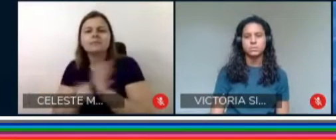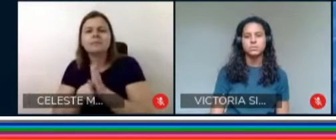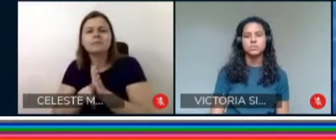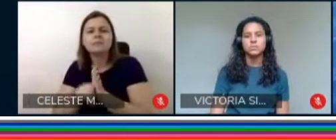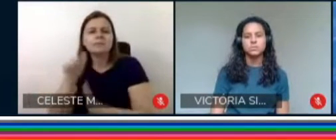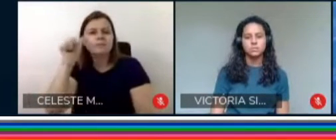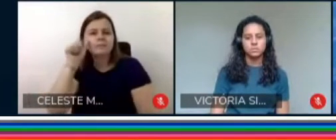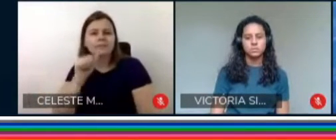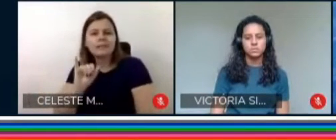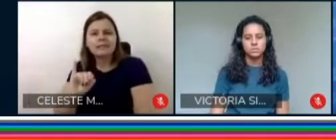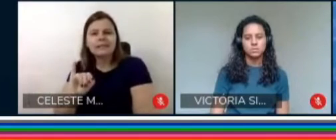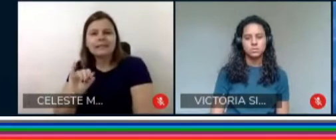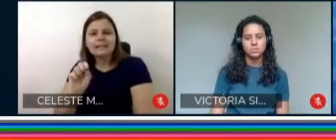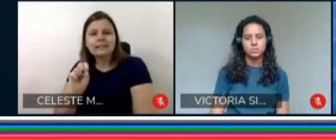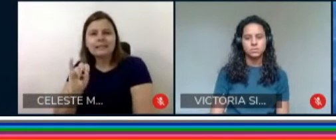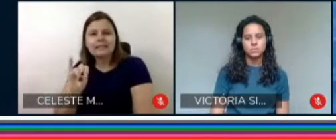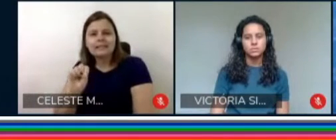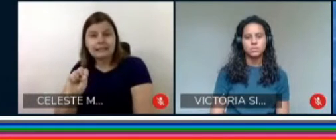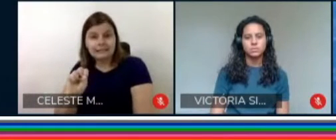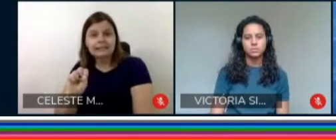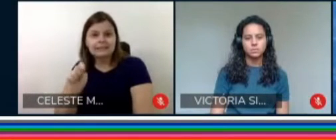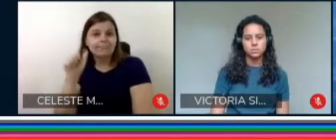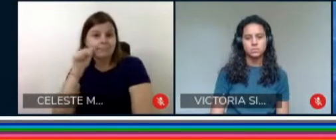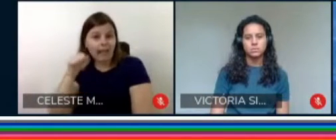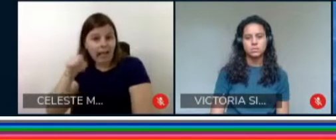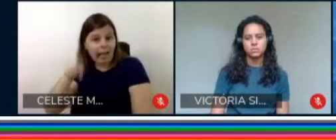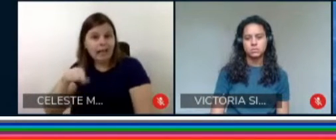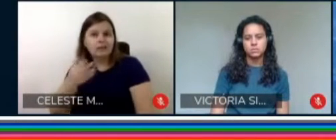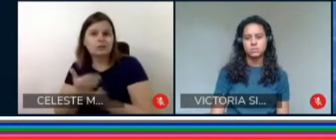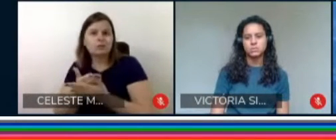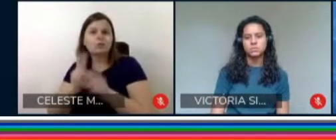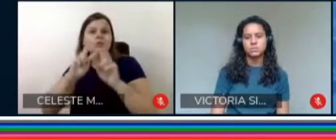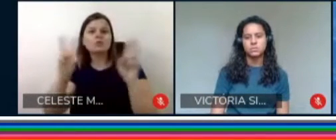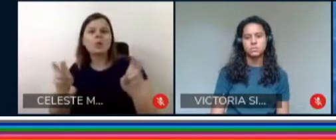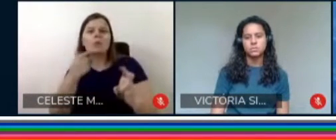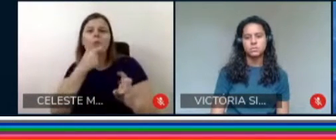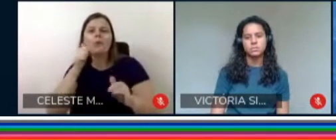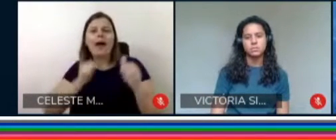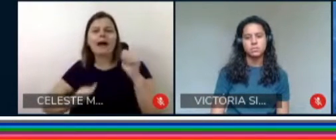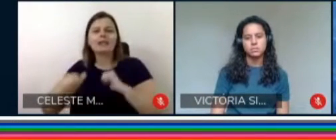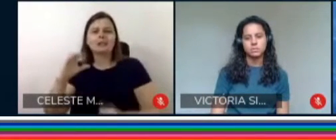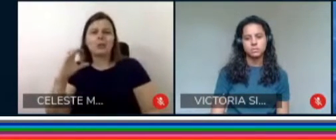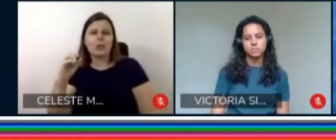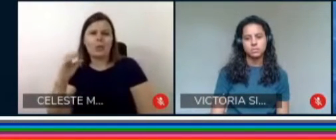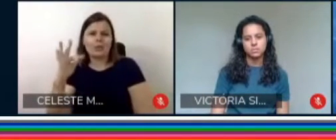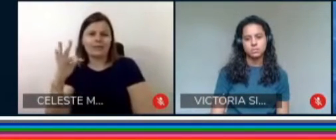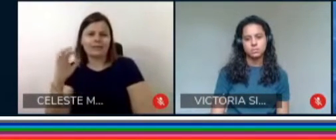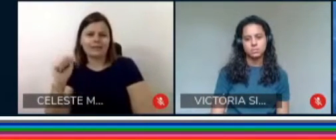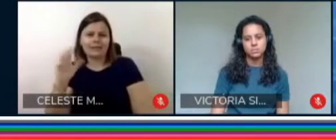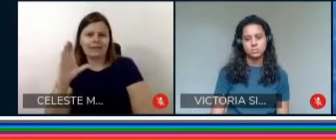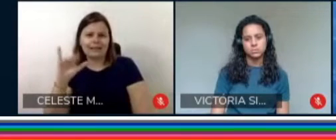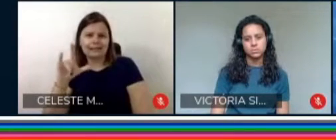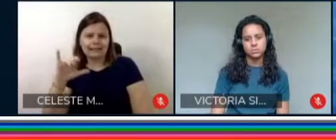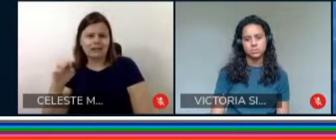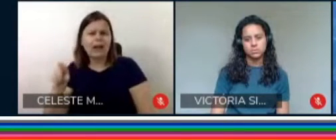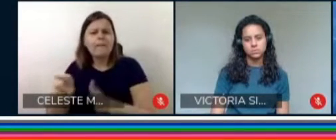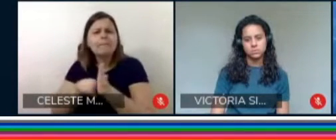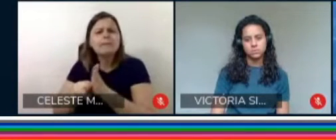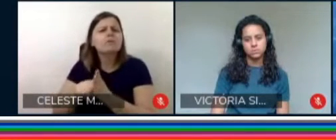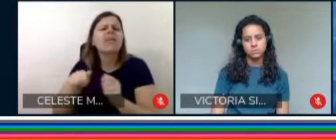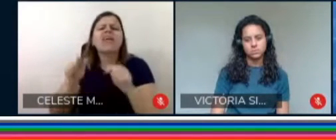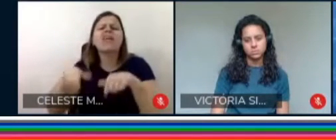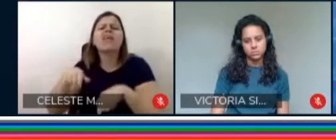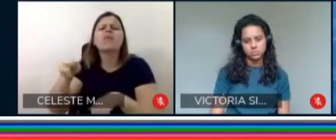que foi quem estudou sobre o Otacílio Camilo, e a partir do momento que ela quis saber quem ele era e o que ele fez,